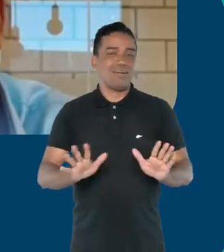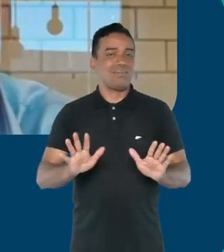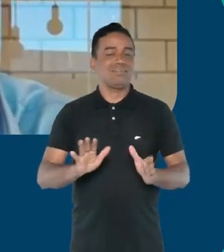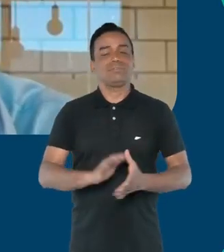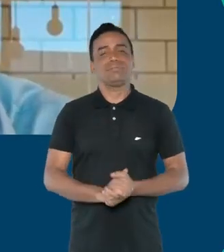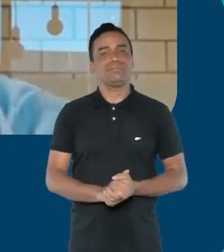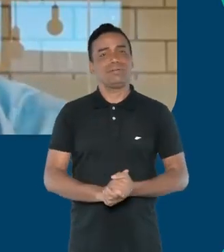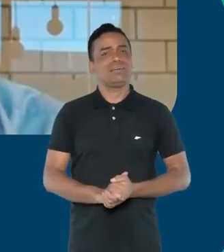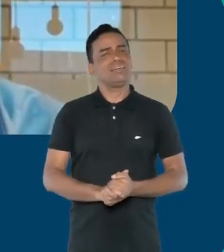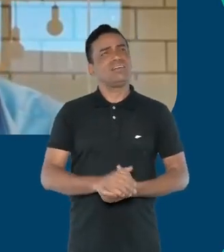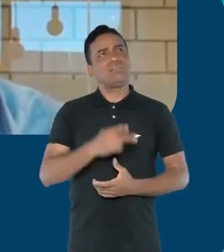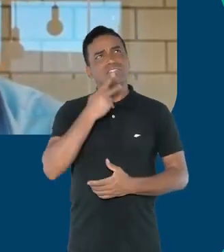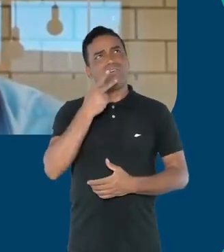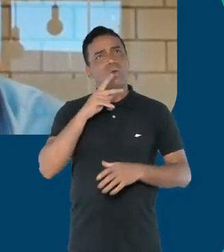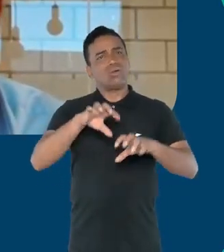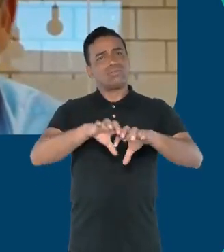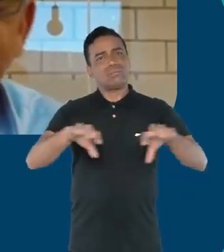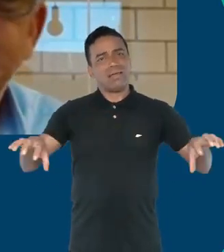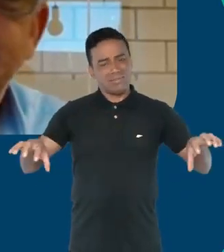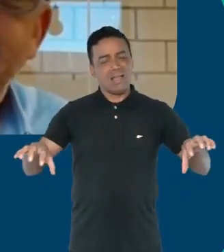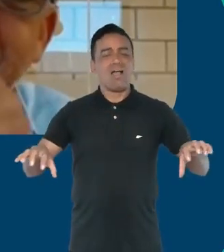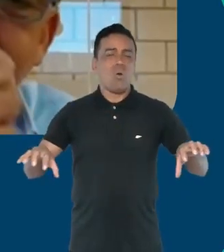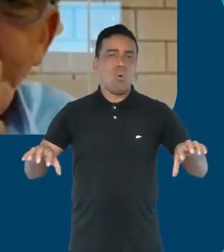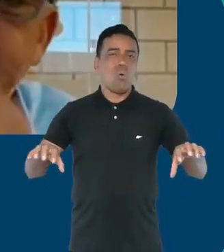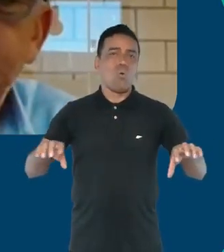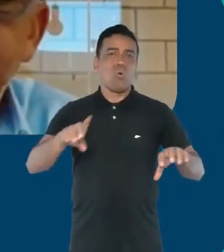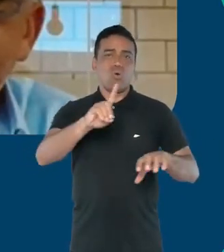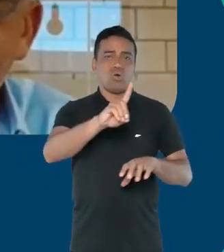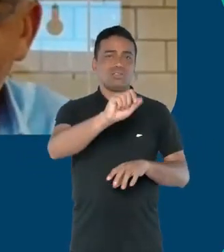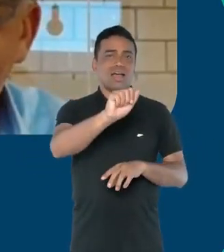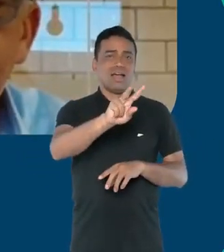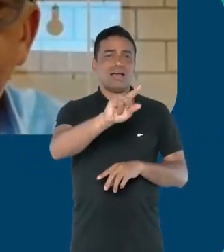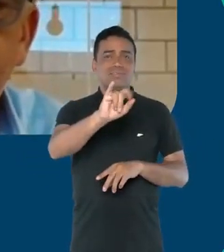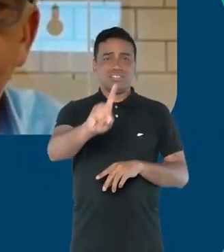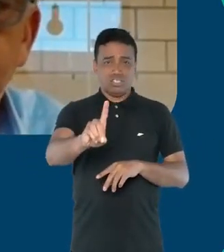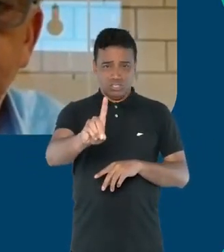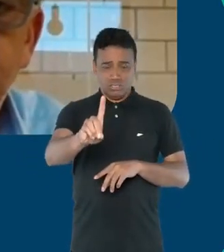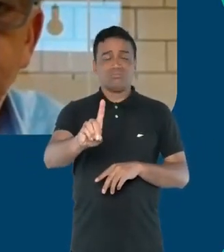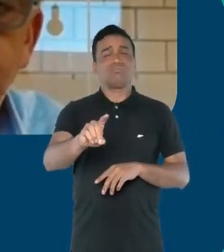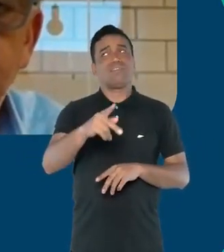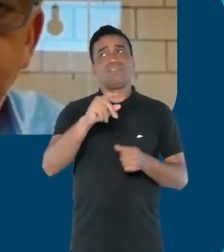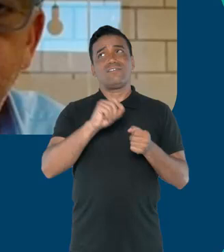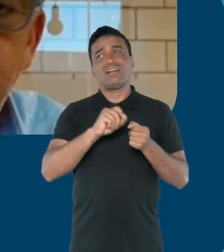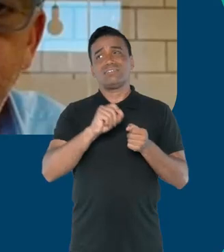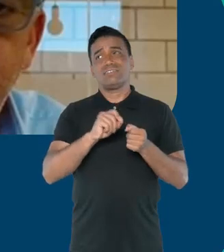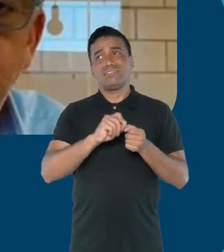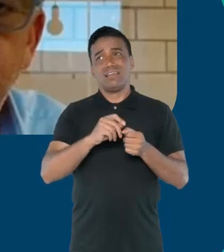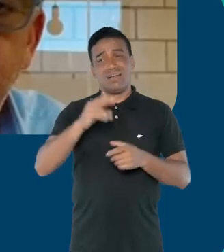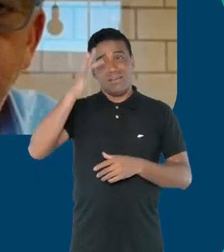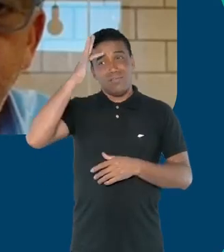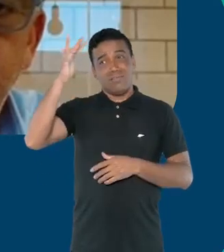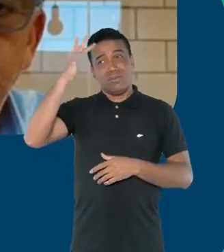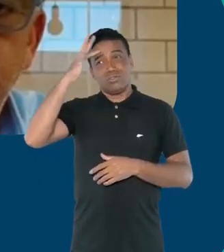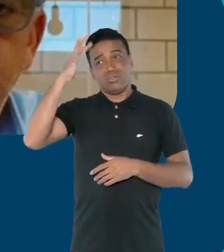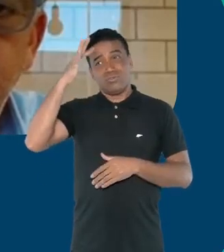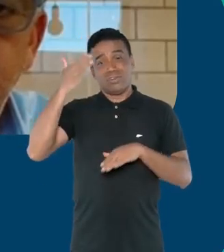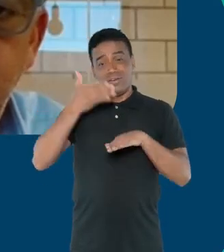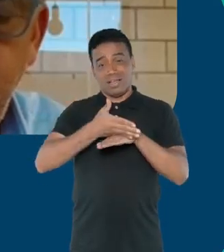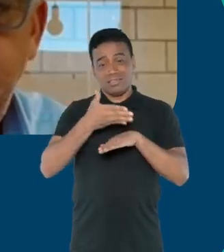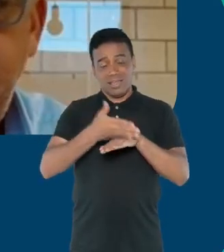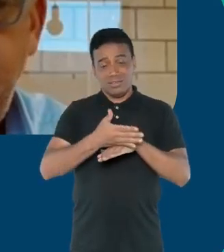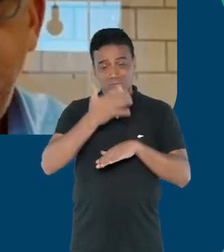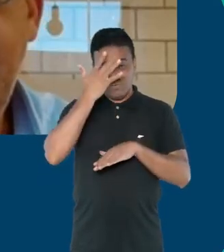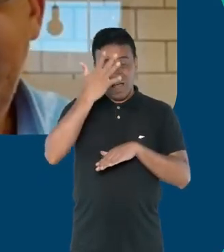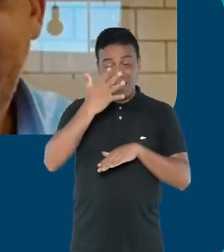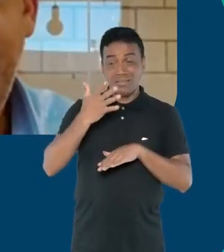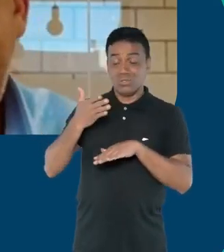que você comentou, né, que o David Hume fazia entre essa filosofia mais acessível e essa